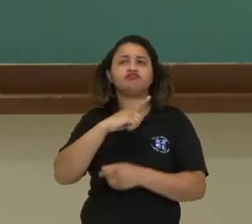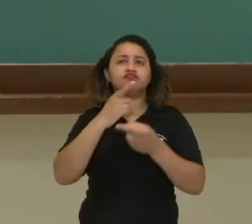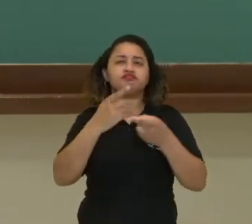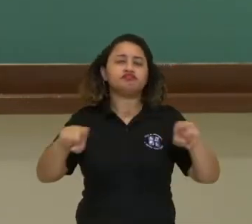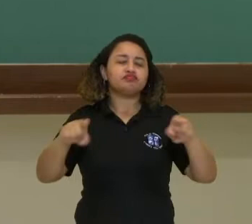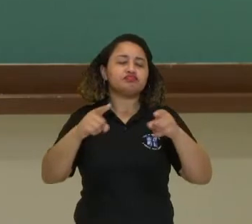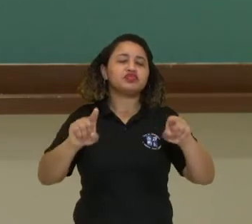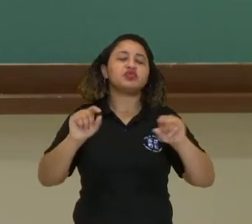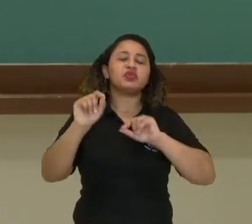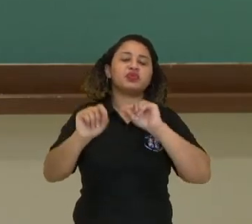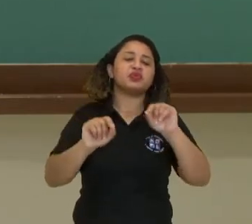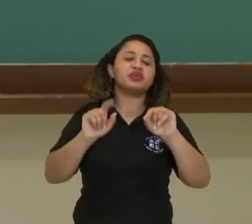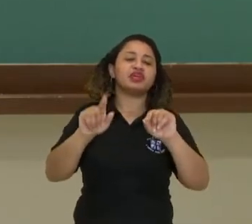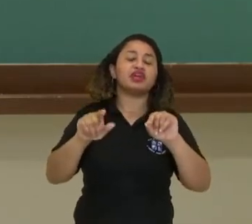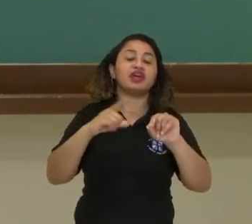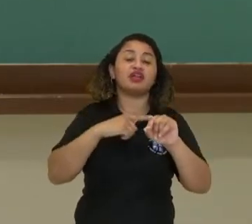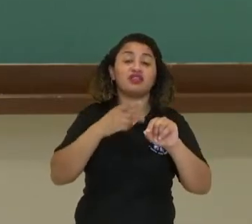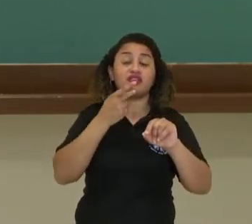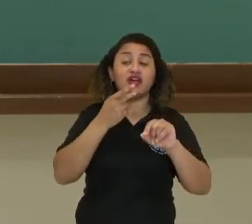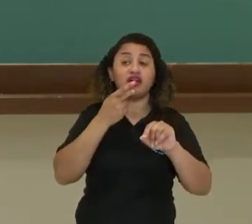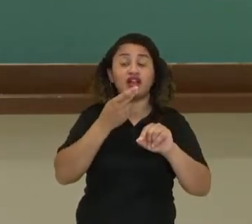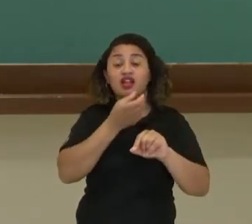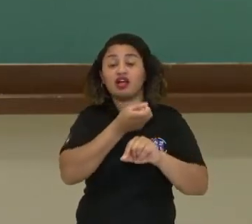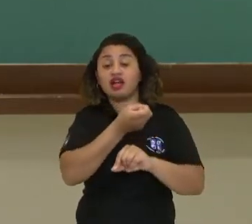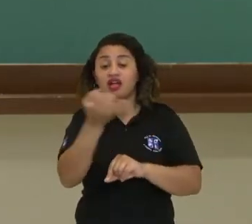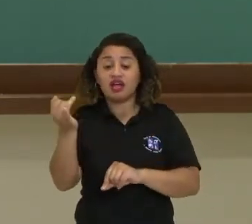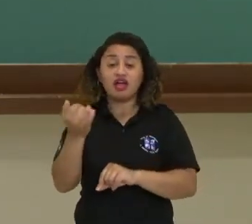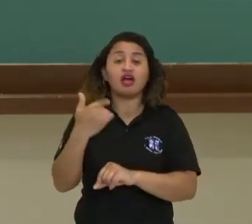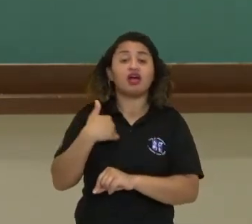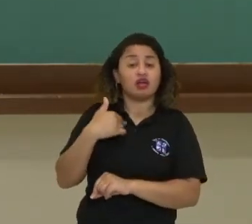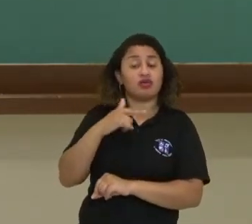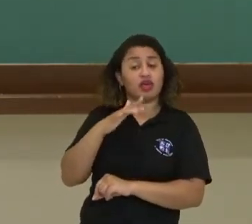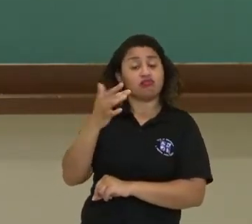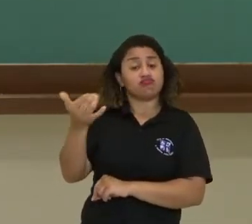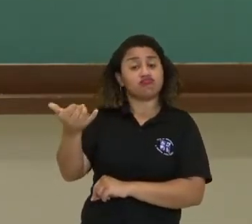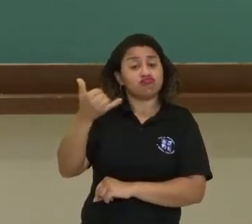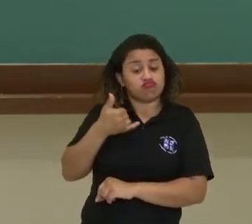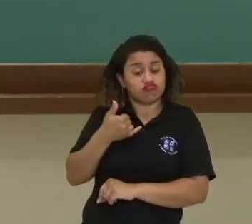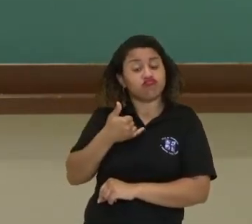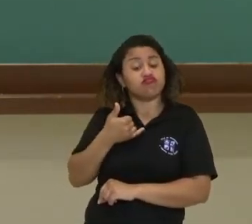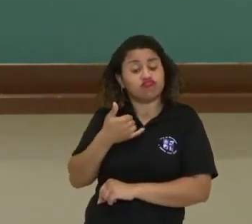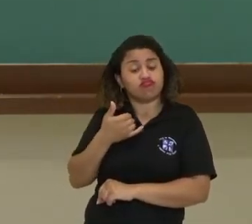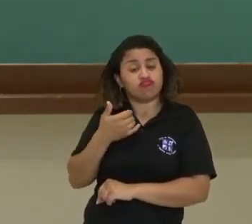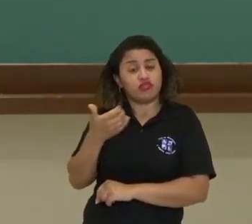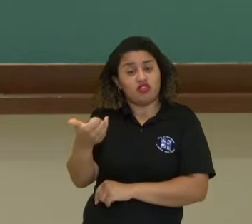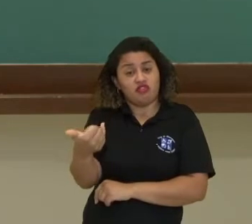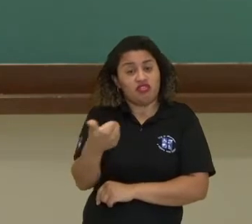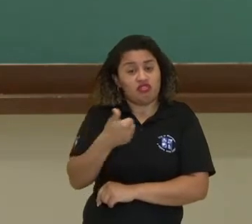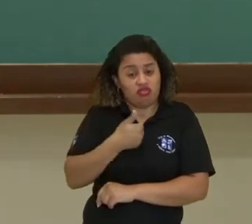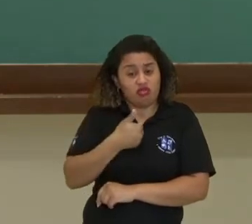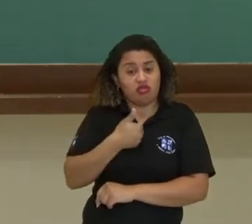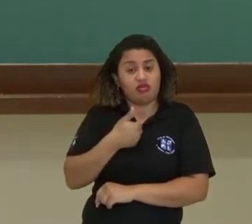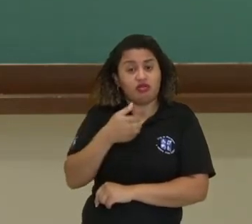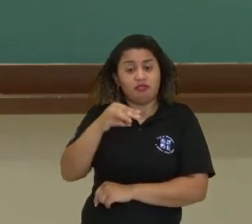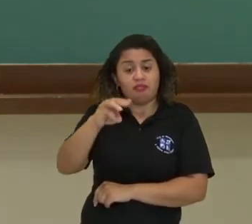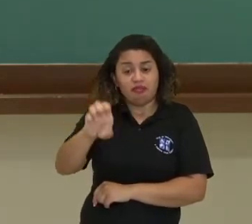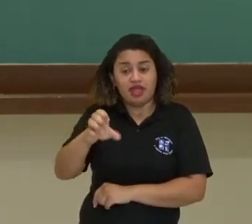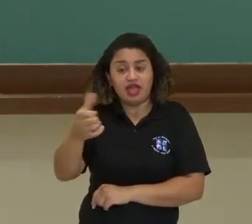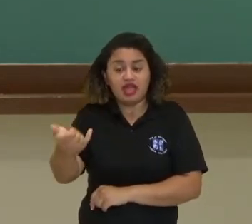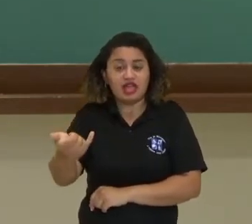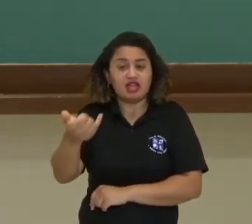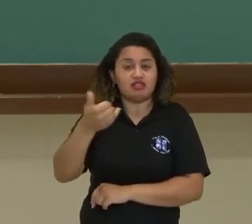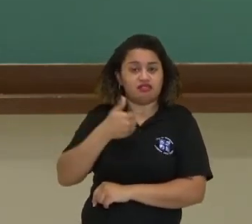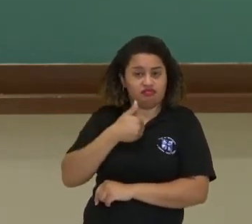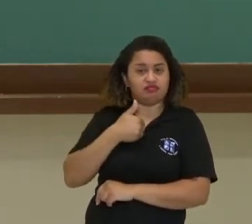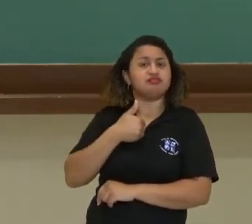sei se vocês conhecem que é assim alguém me disse você se foi sem que eu me despedir se então alguém me disse é sempre alguém